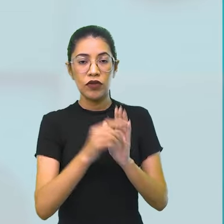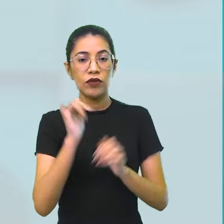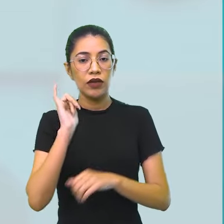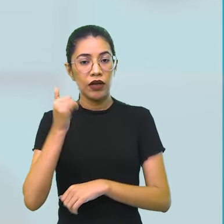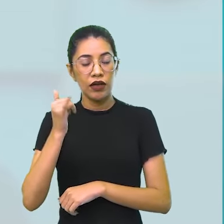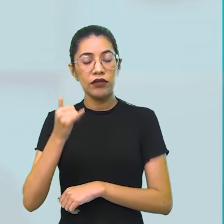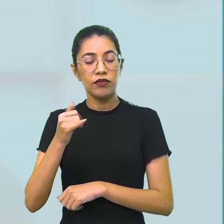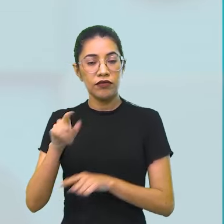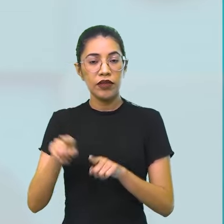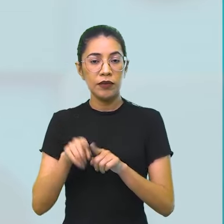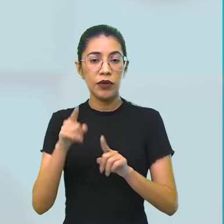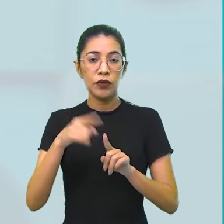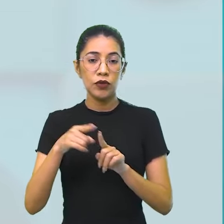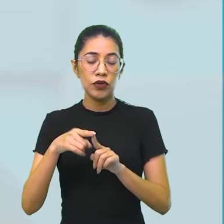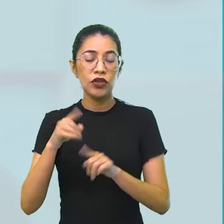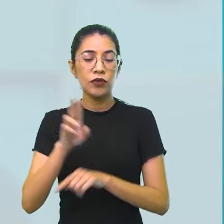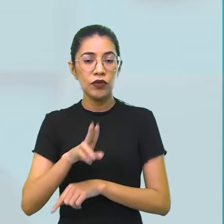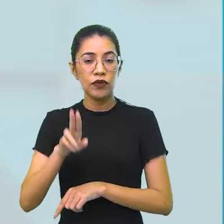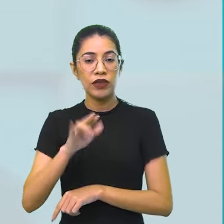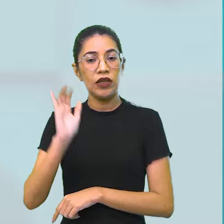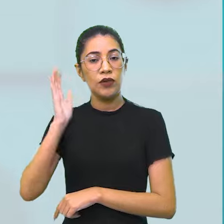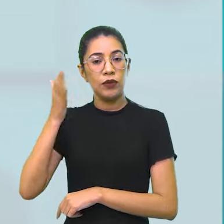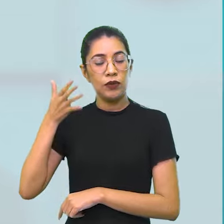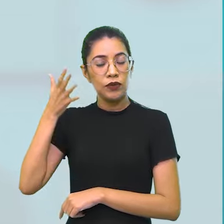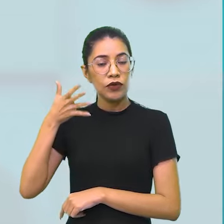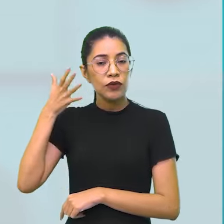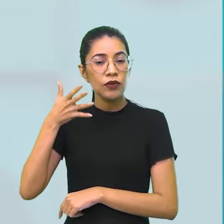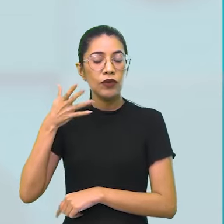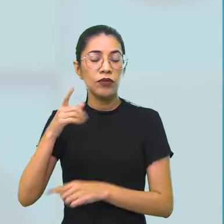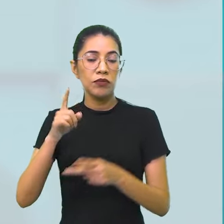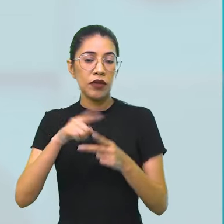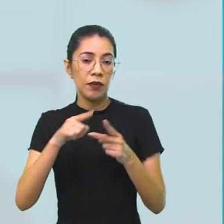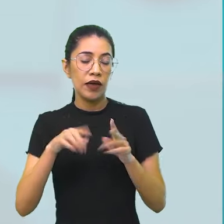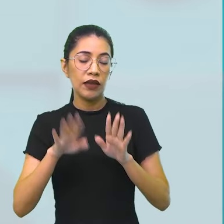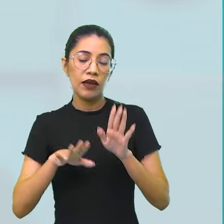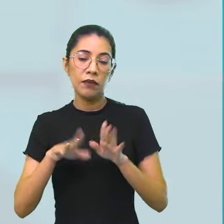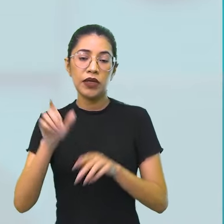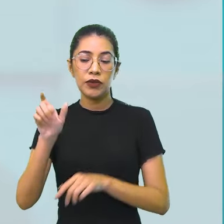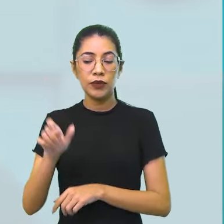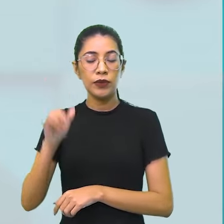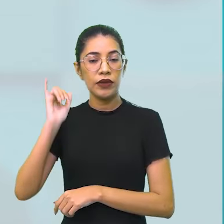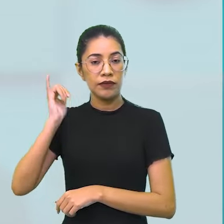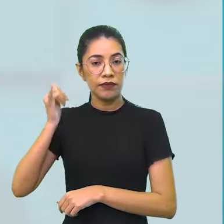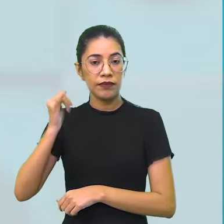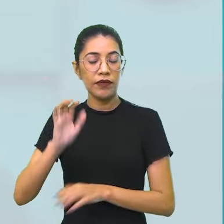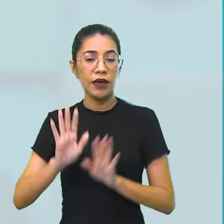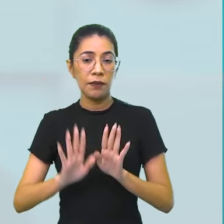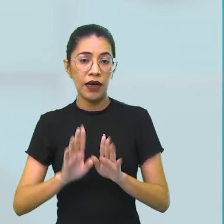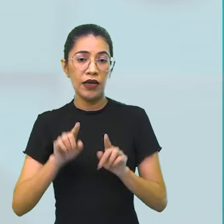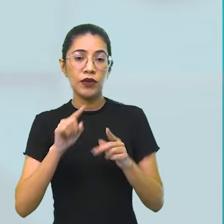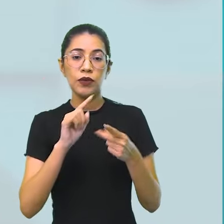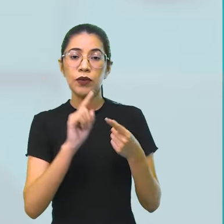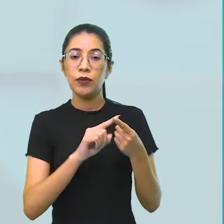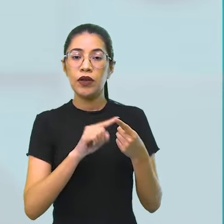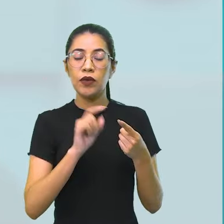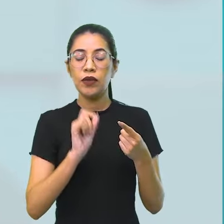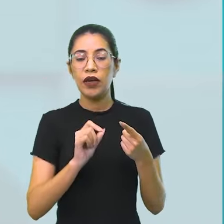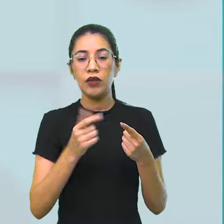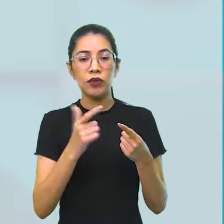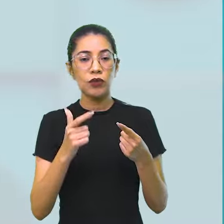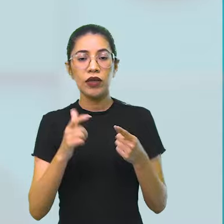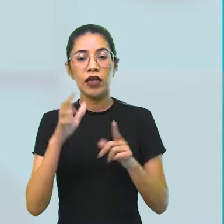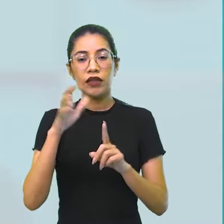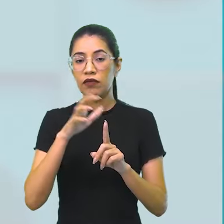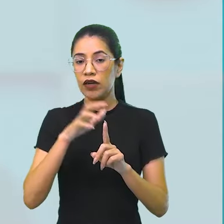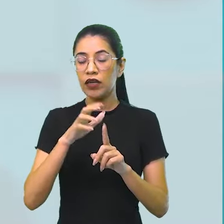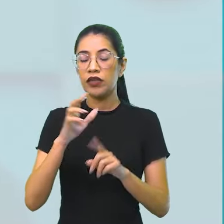de discurso, né, qual o tipo de discurso utilizar, vai depender do narrador. Lembrando que o discurso direto é aquele que não tem interferência do